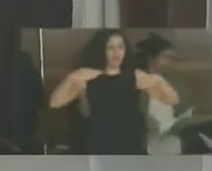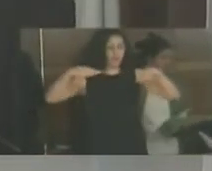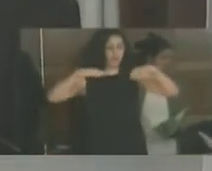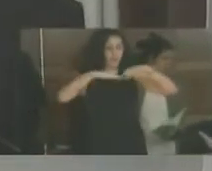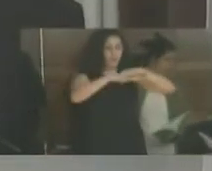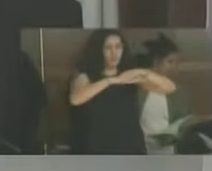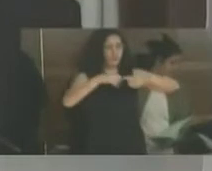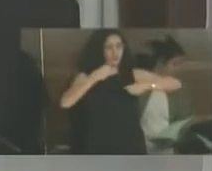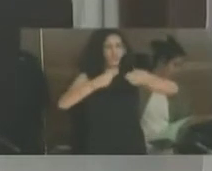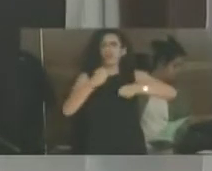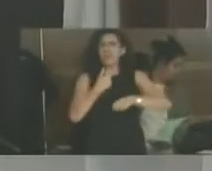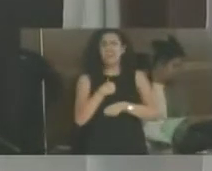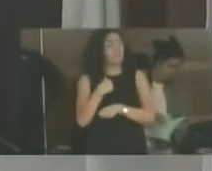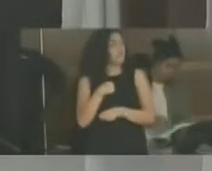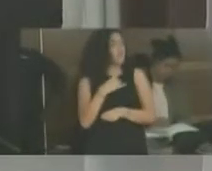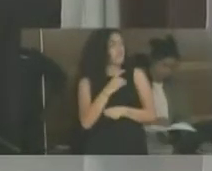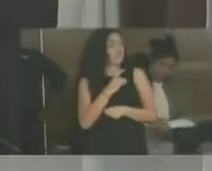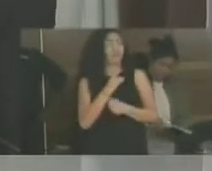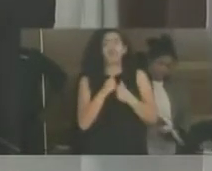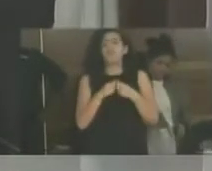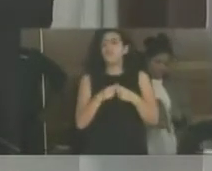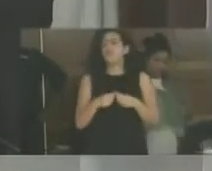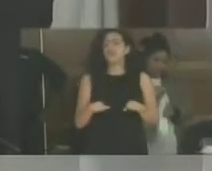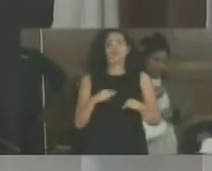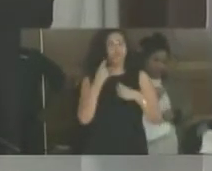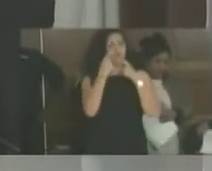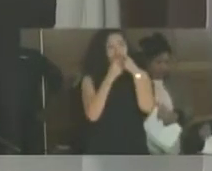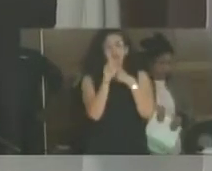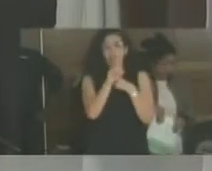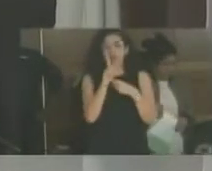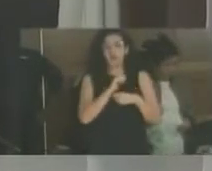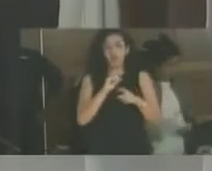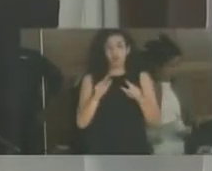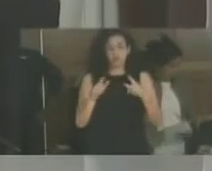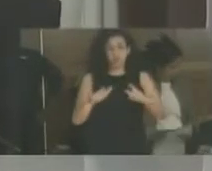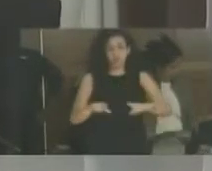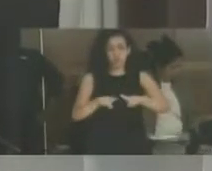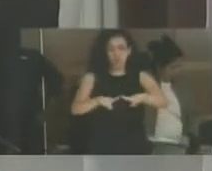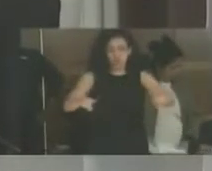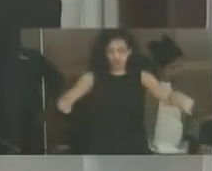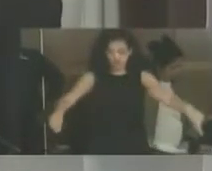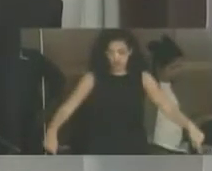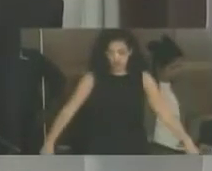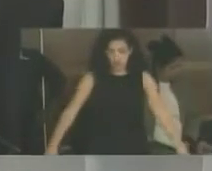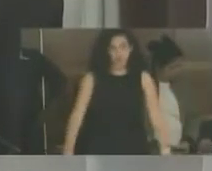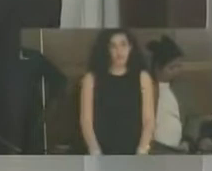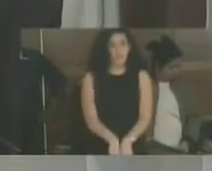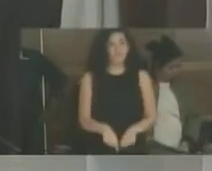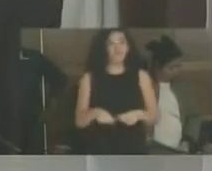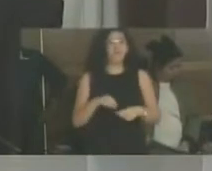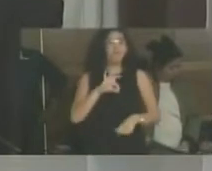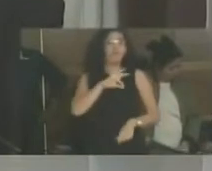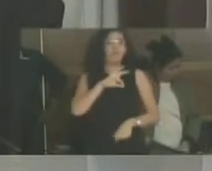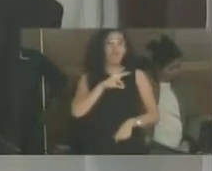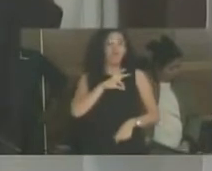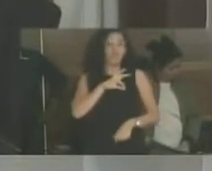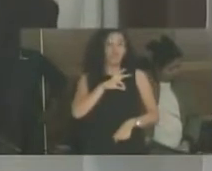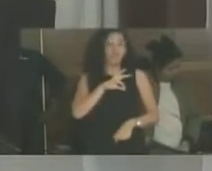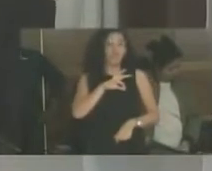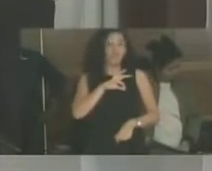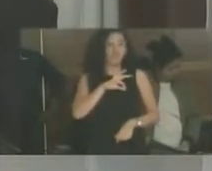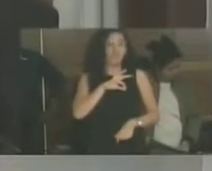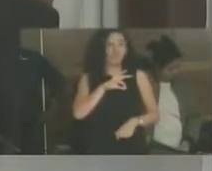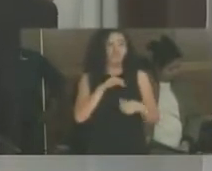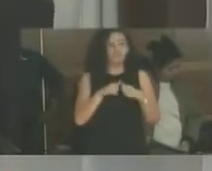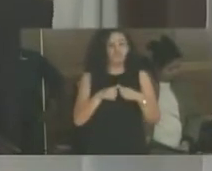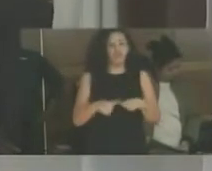fazer, não vou ficar melindrado, isso é bacana. Você delimita uma área, né? A gente ganha território. Tá lá, polícia militar,